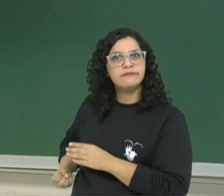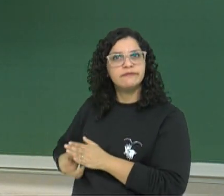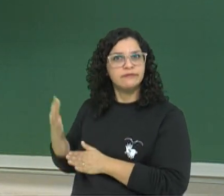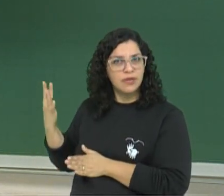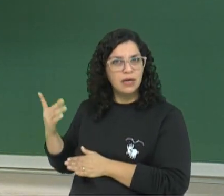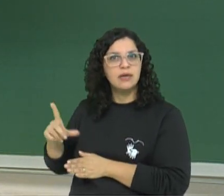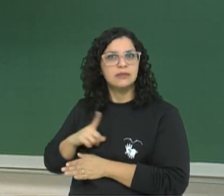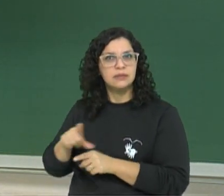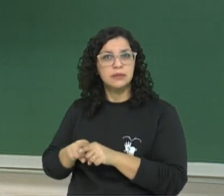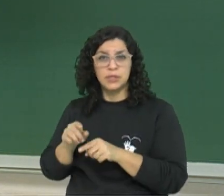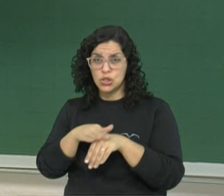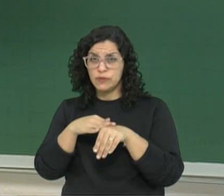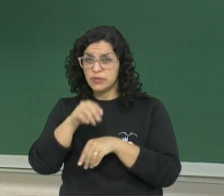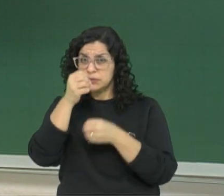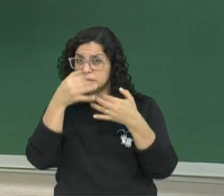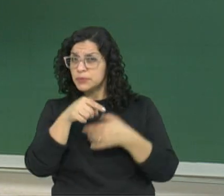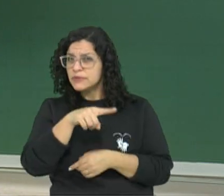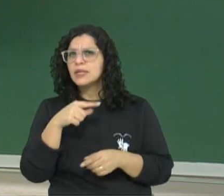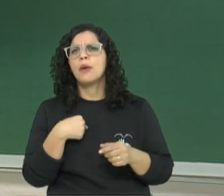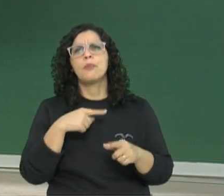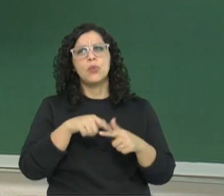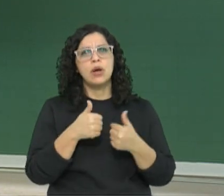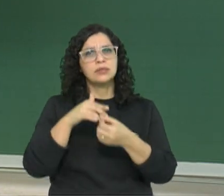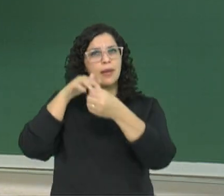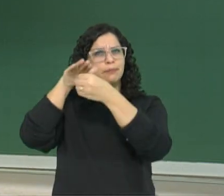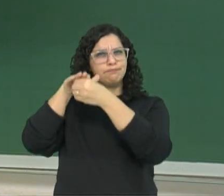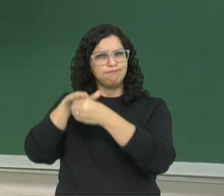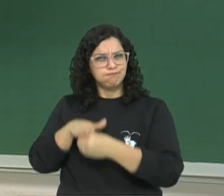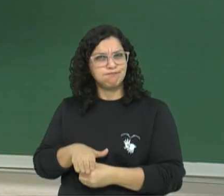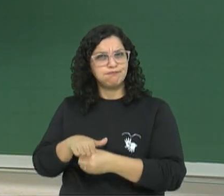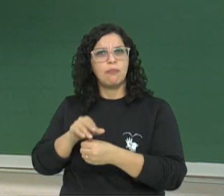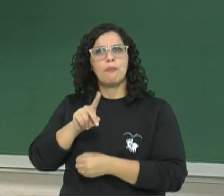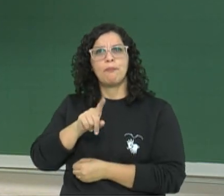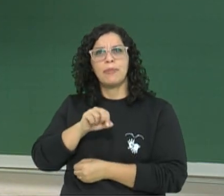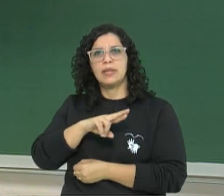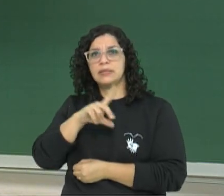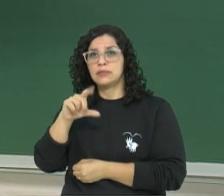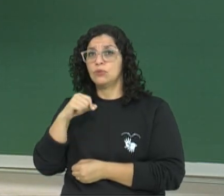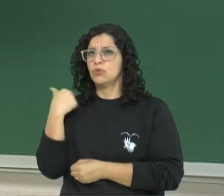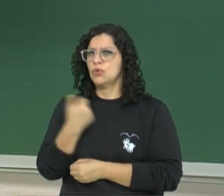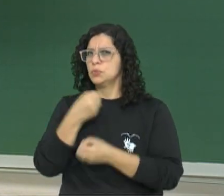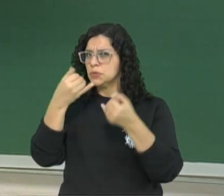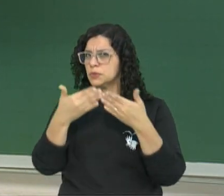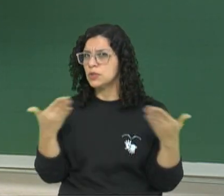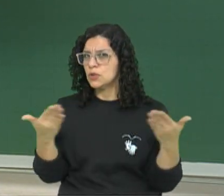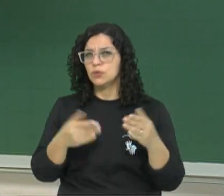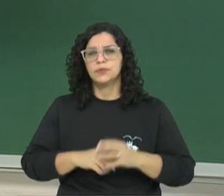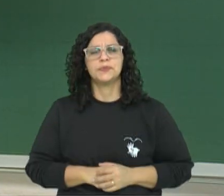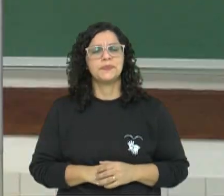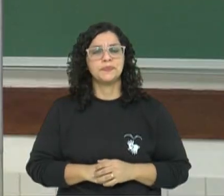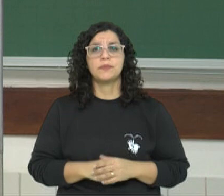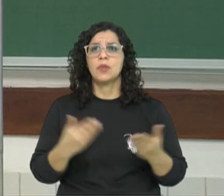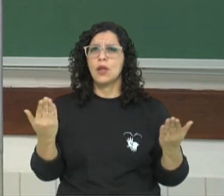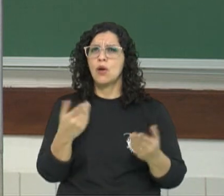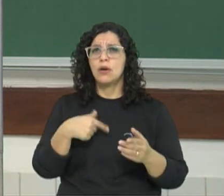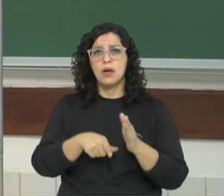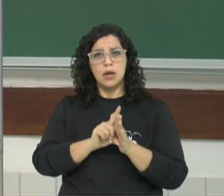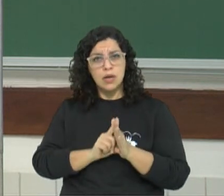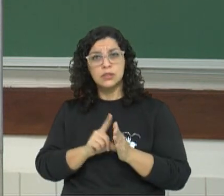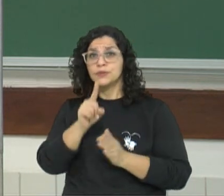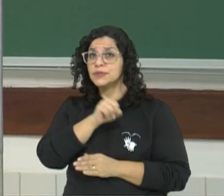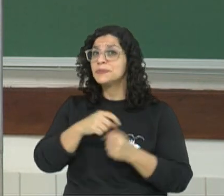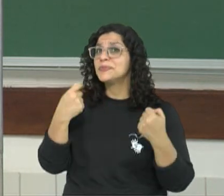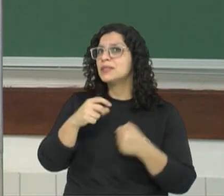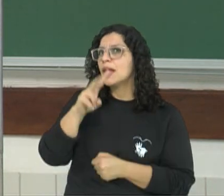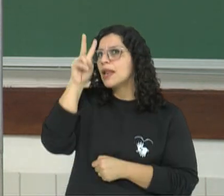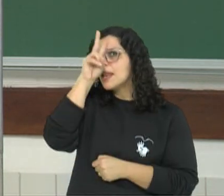rodas. E como eu conversei com vocês, isso tem tudo a ver com pressão e é sobre isso que nós iremos falar, certo? Mas antes disso, não